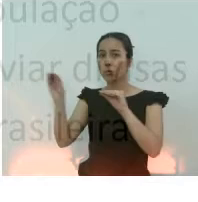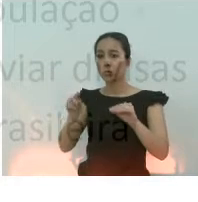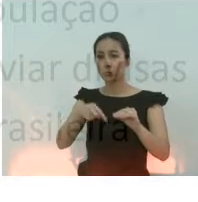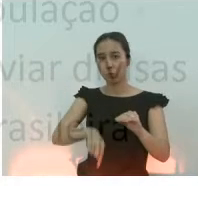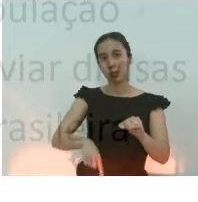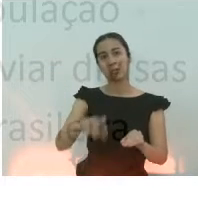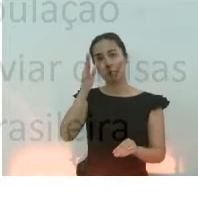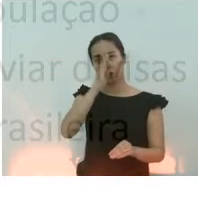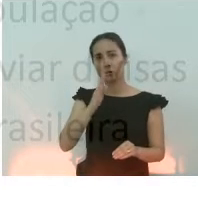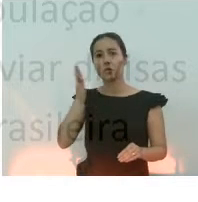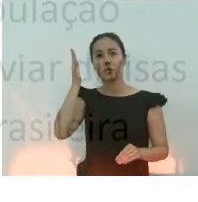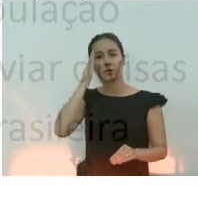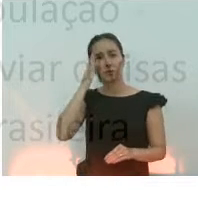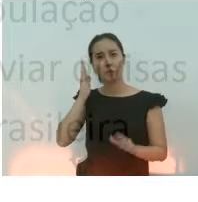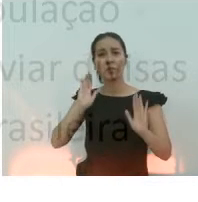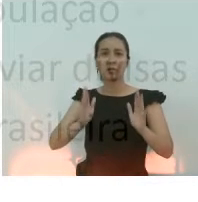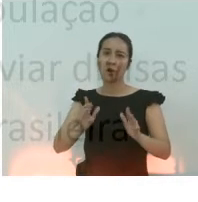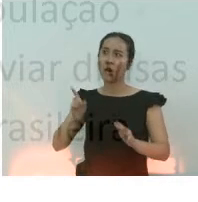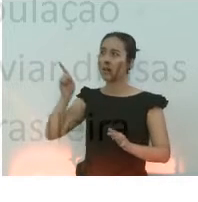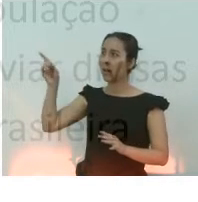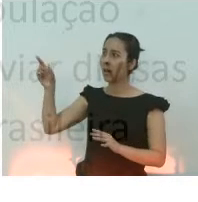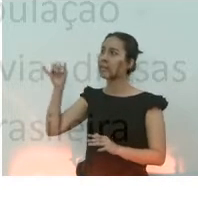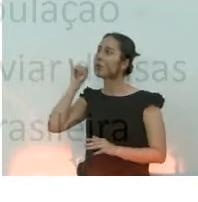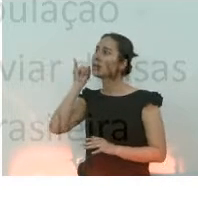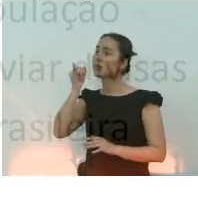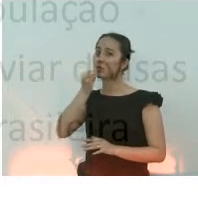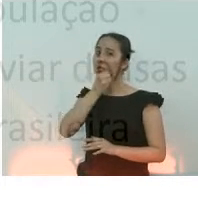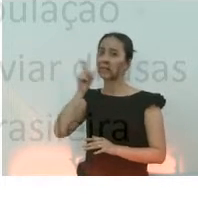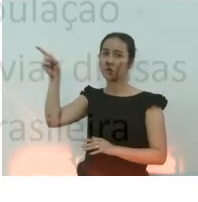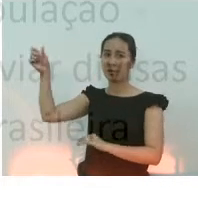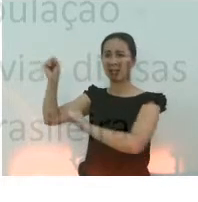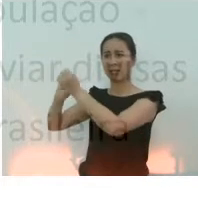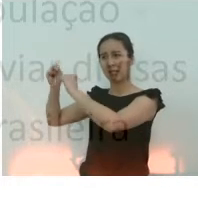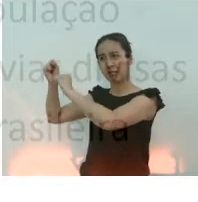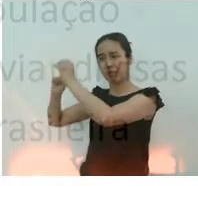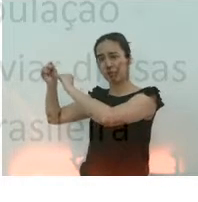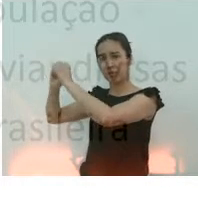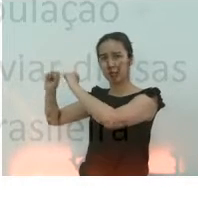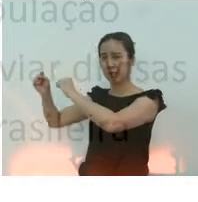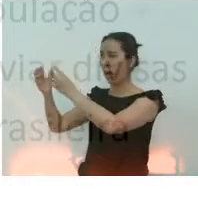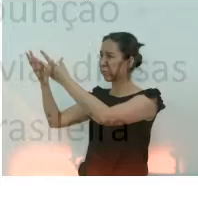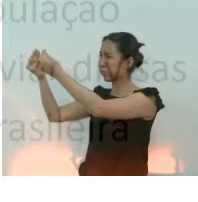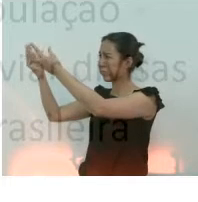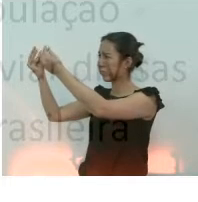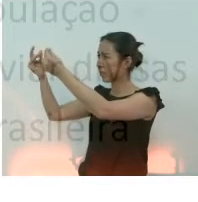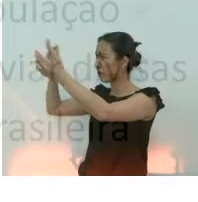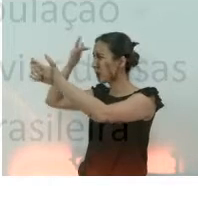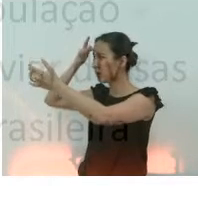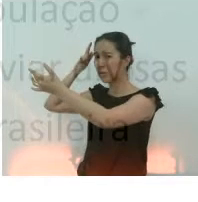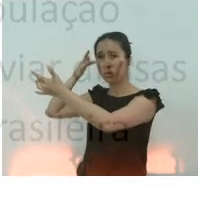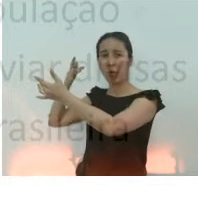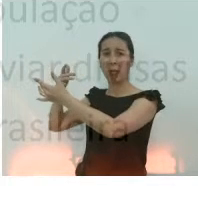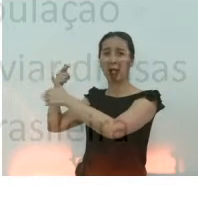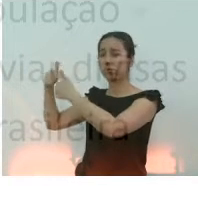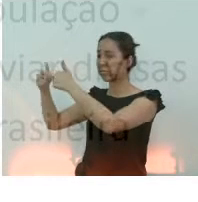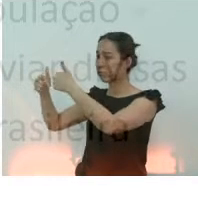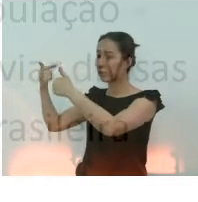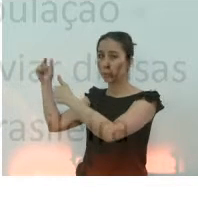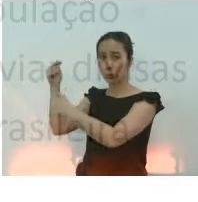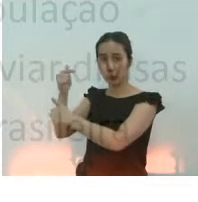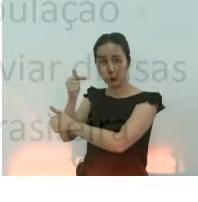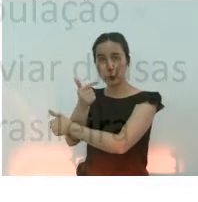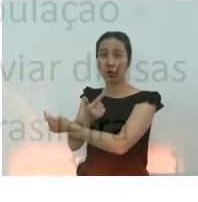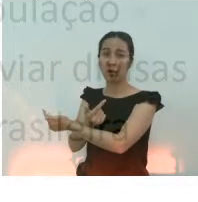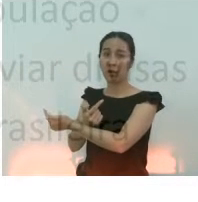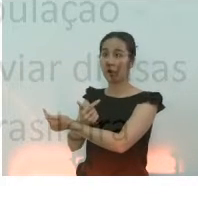a industrialização a itália começou a sobrar italiano um país muito populoso tinha cerca de 25 milhões